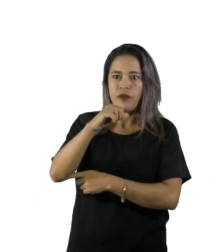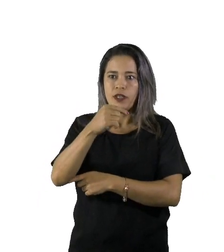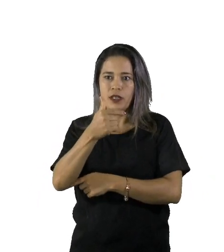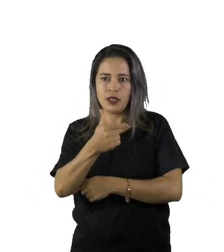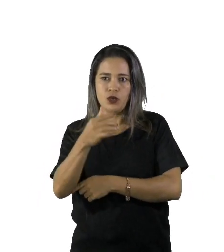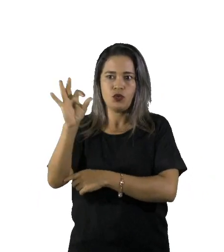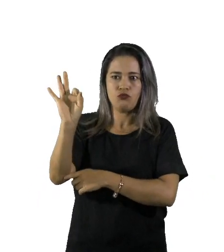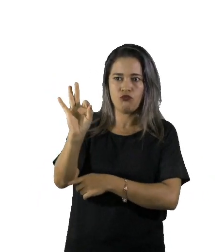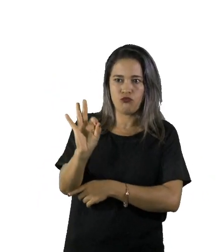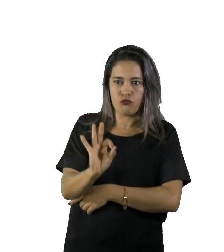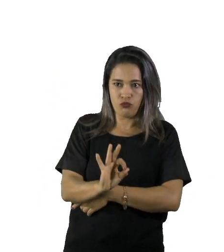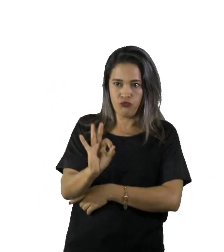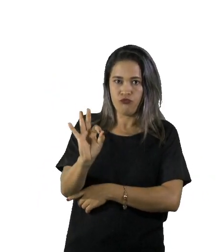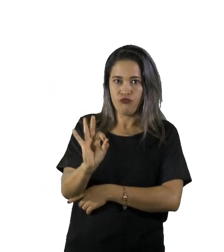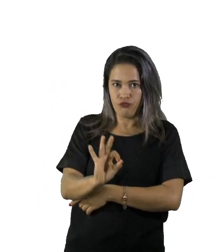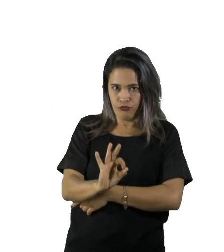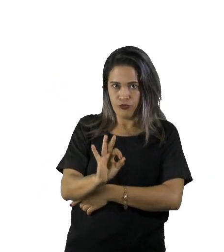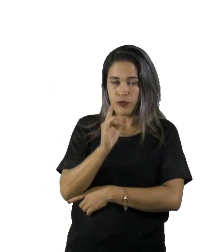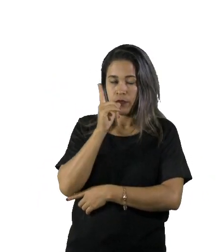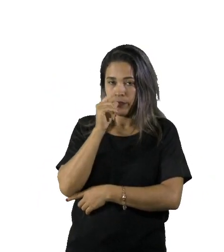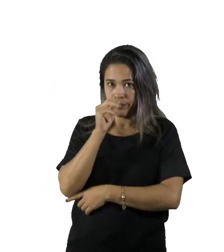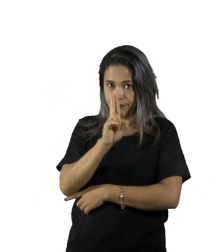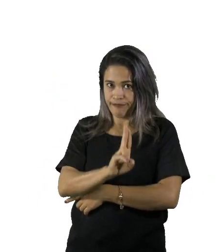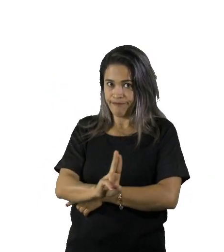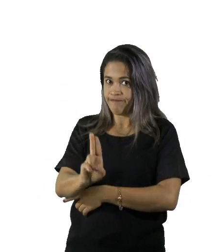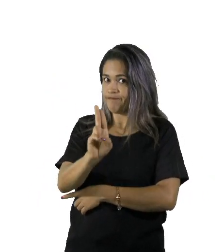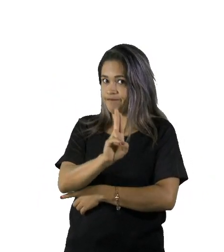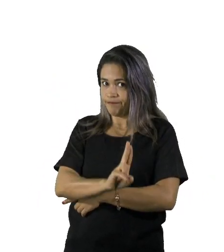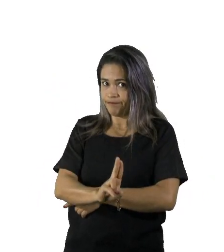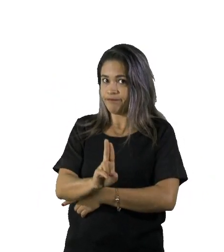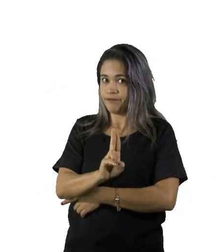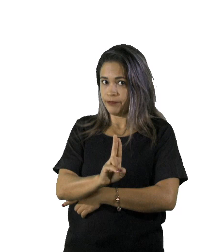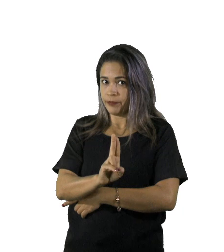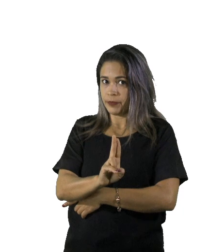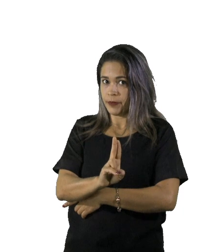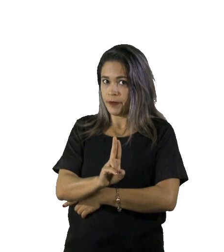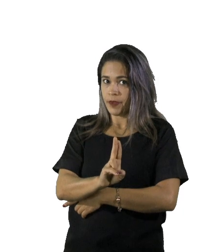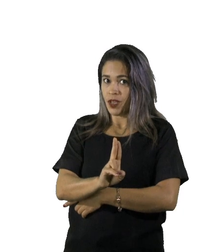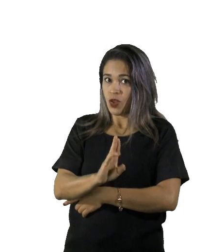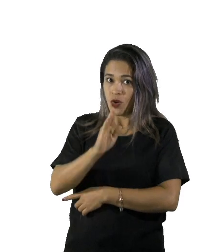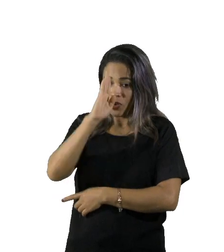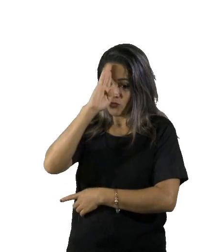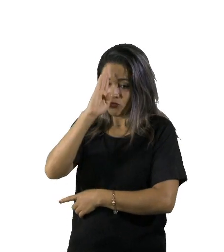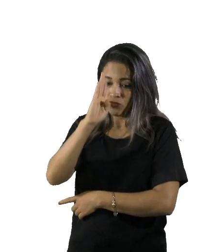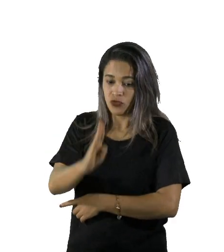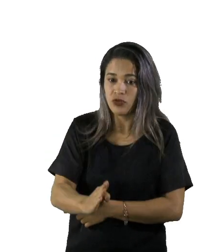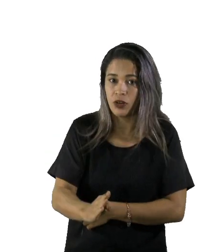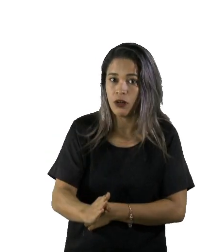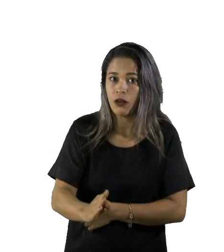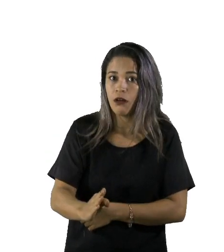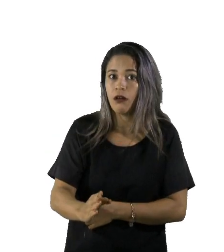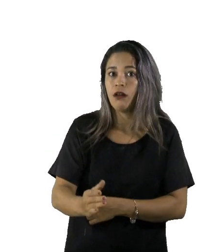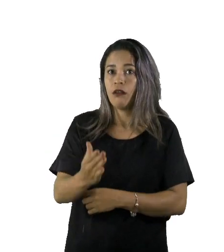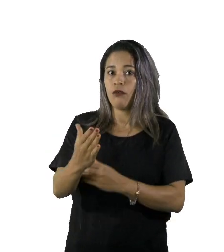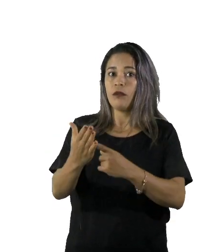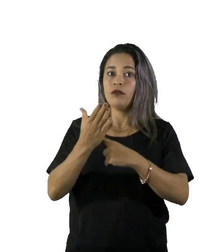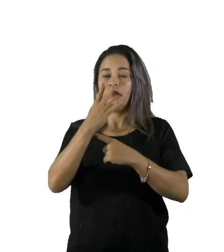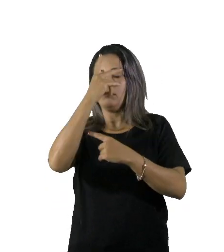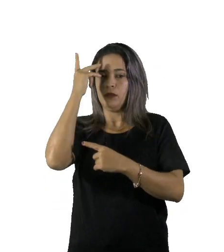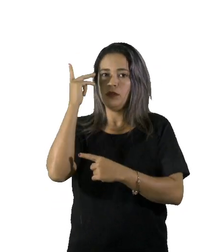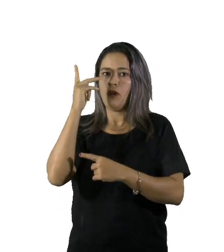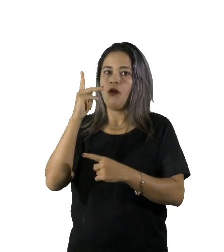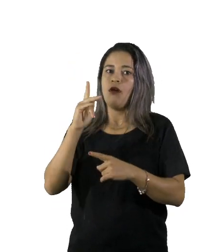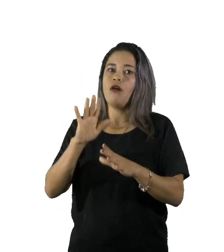92% da água utilizada não é utilizada para o consumo direto das pessoas, ela é utilizada para